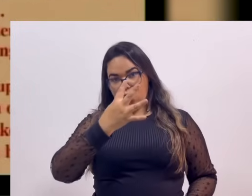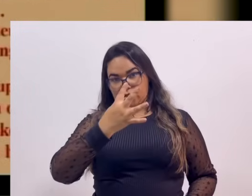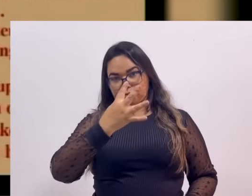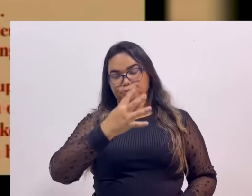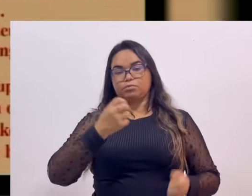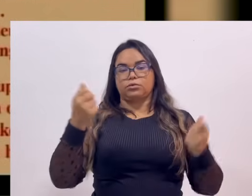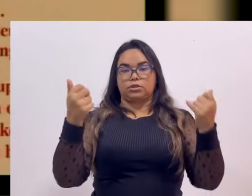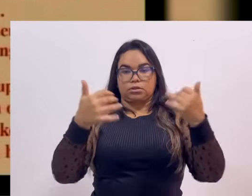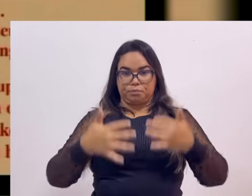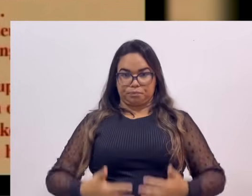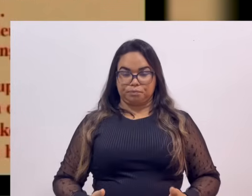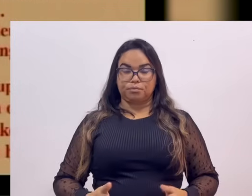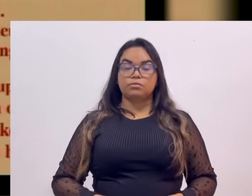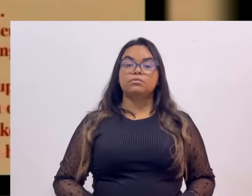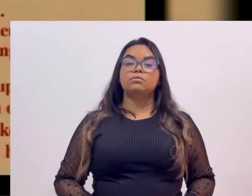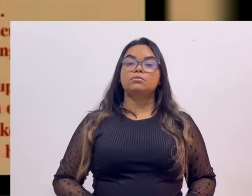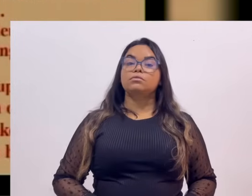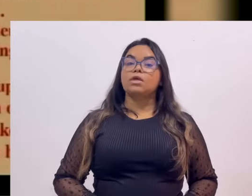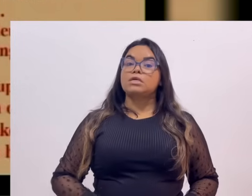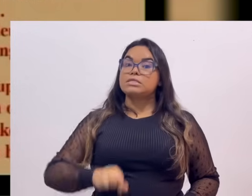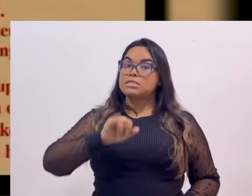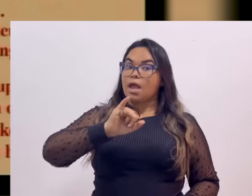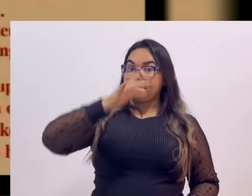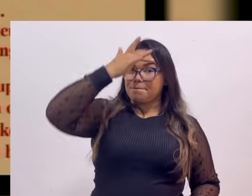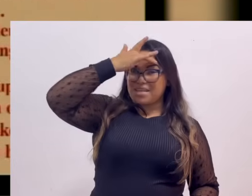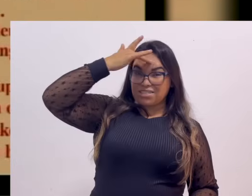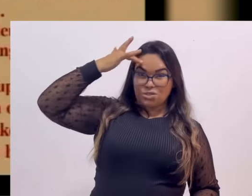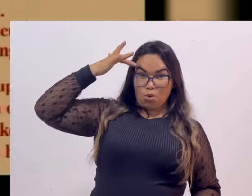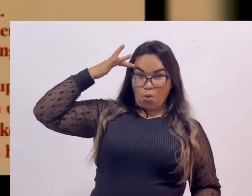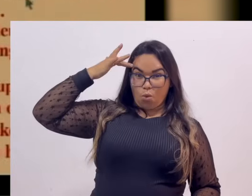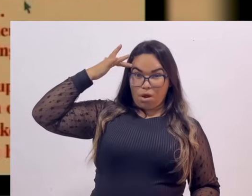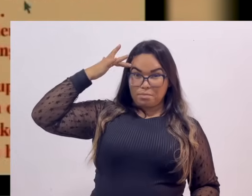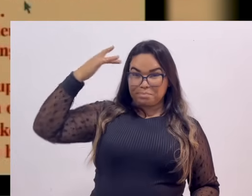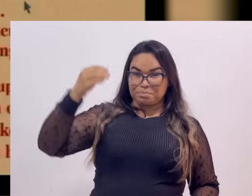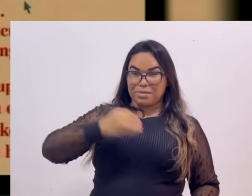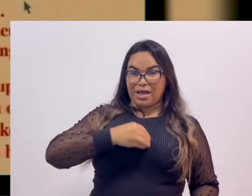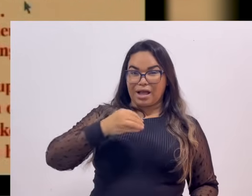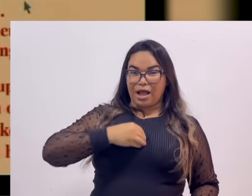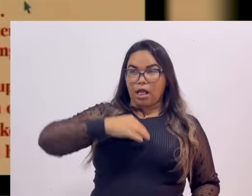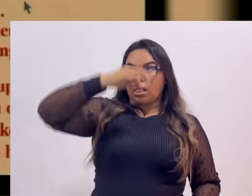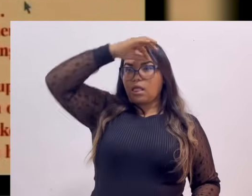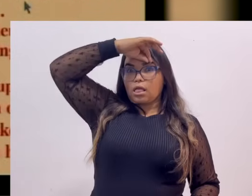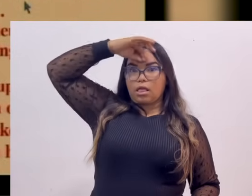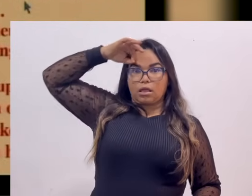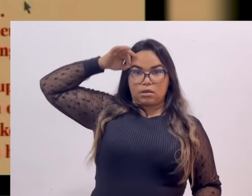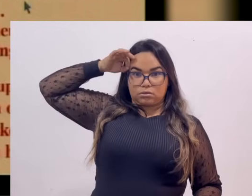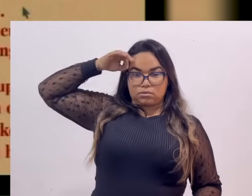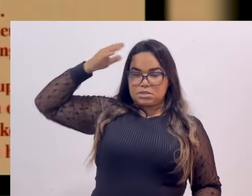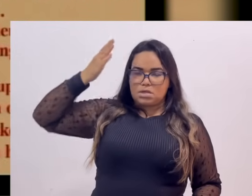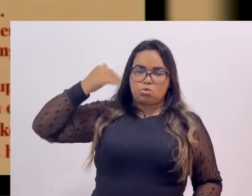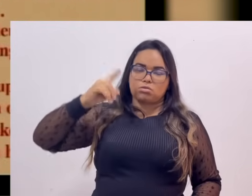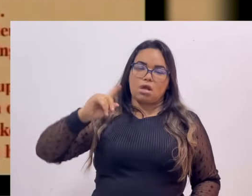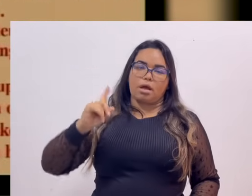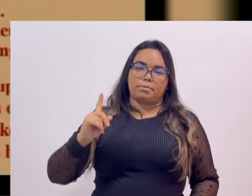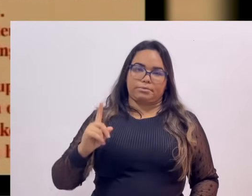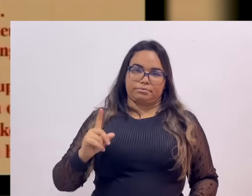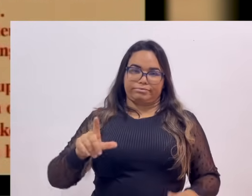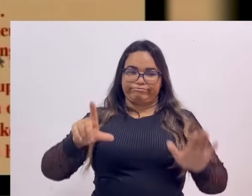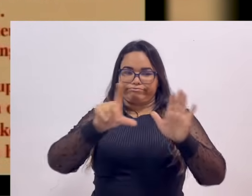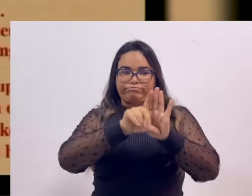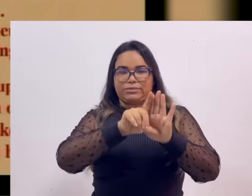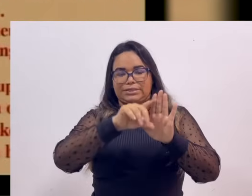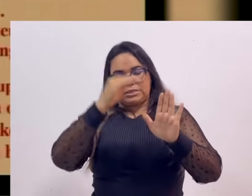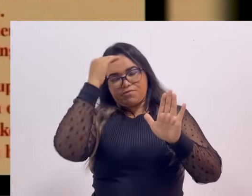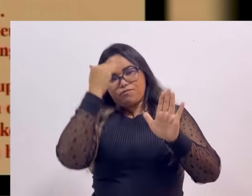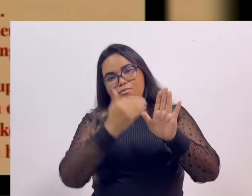27 a 31 diz que se alguma pessoa do povo desta terra pecar por ignorância atentando contra algum